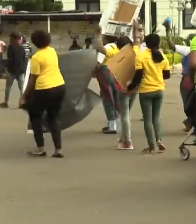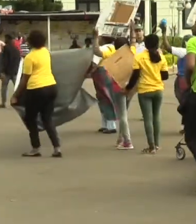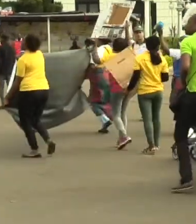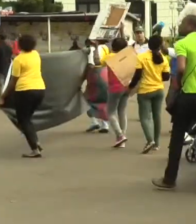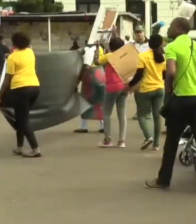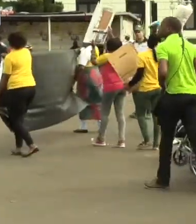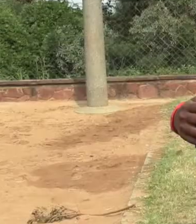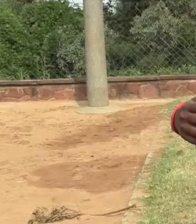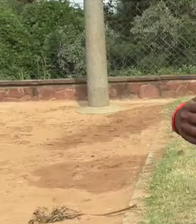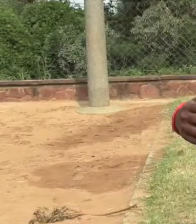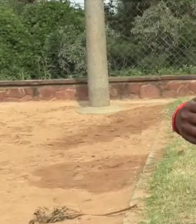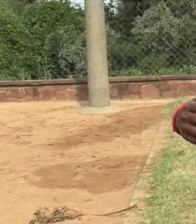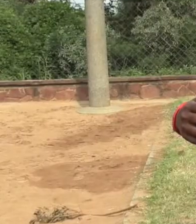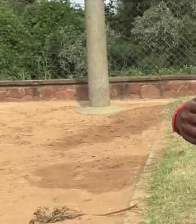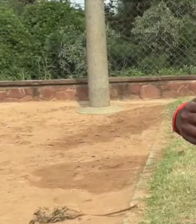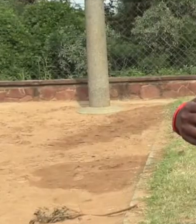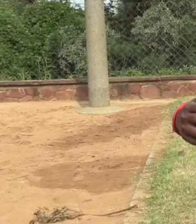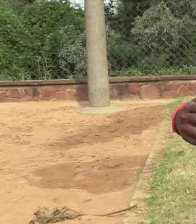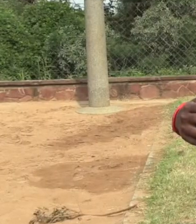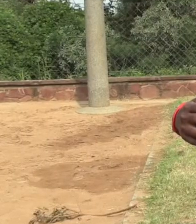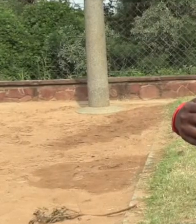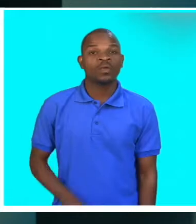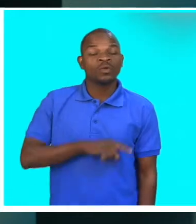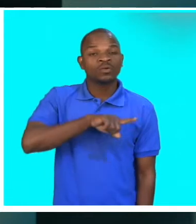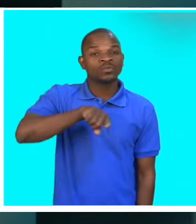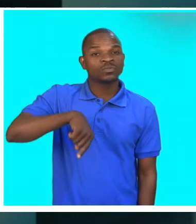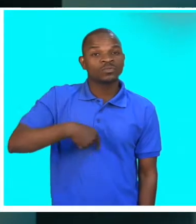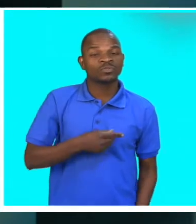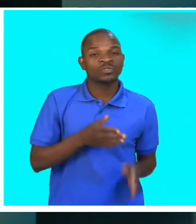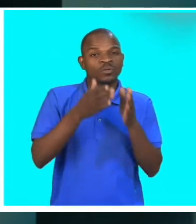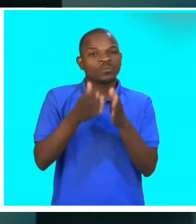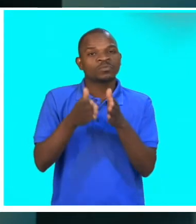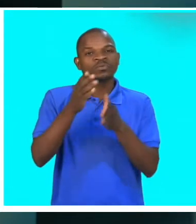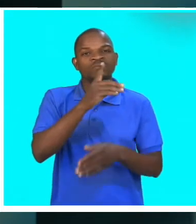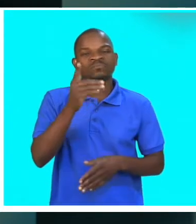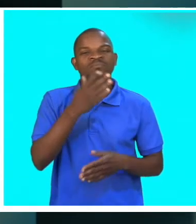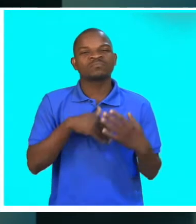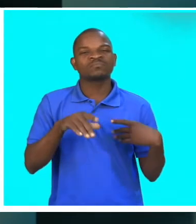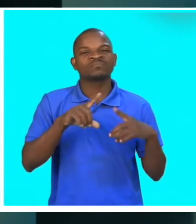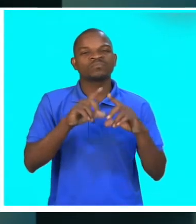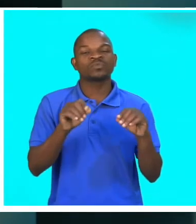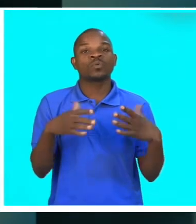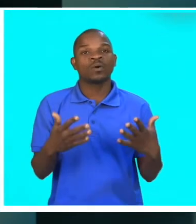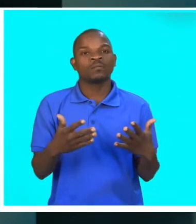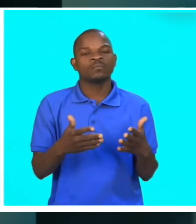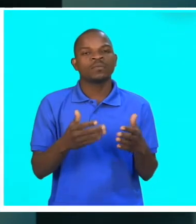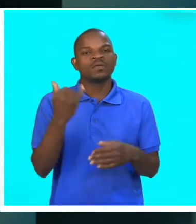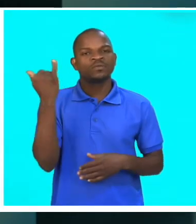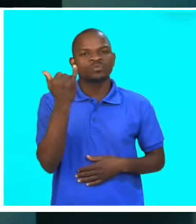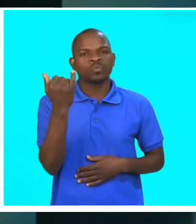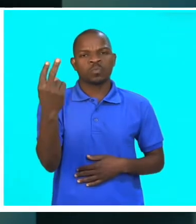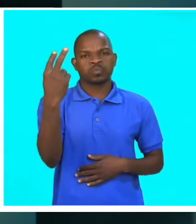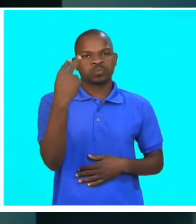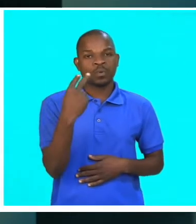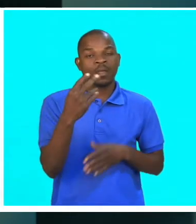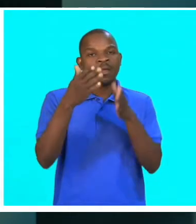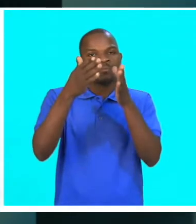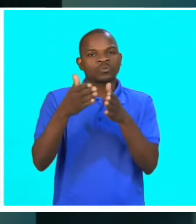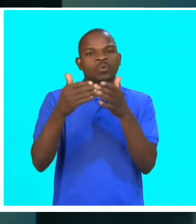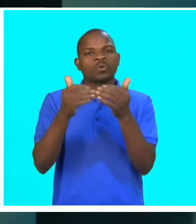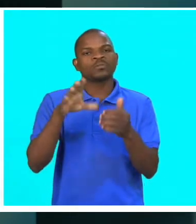enfrenta barreiras para se afirmar no mercado de emprego. Queremos que as instituições olhem para nós como pessoas com capacidade